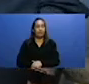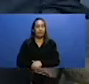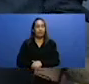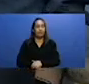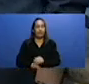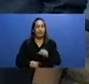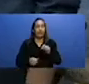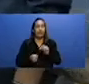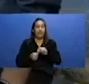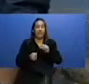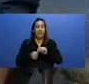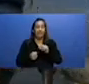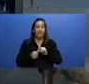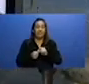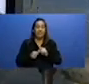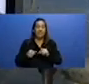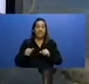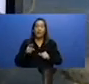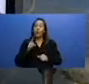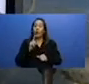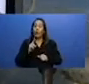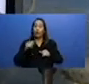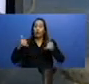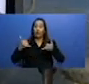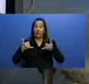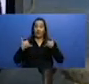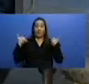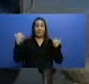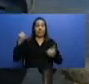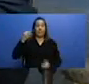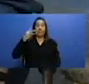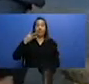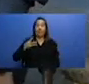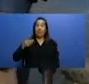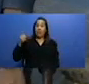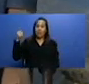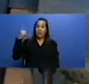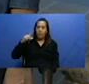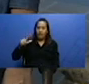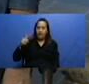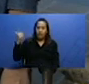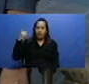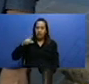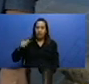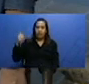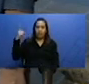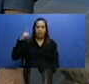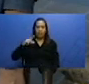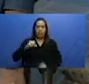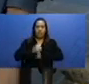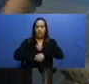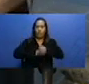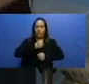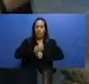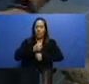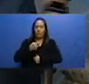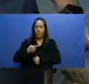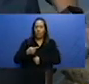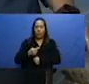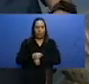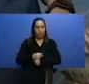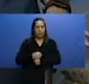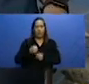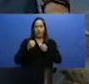Agora, olha a letra I. Fazer aniversário 3 vezes no ano? A pessoa pode ter